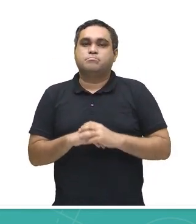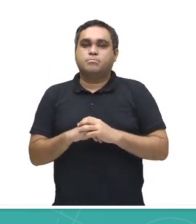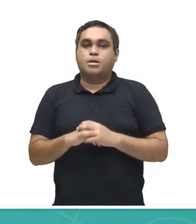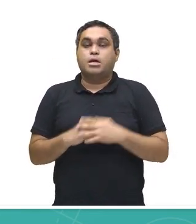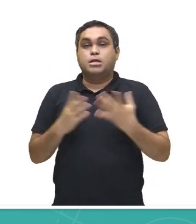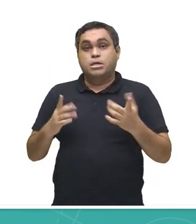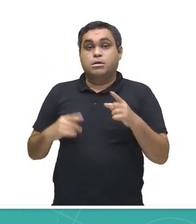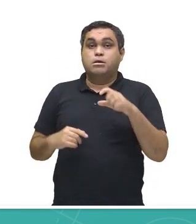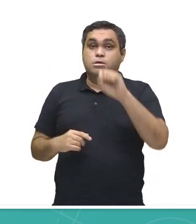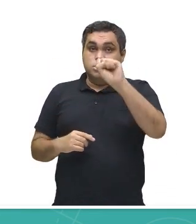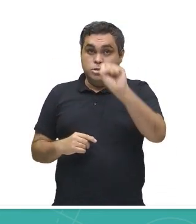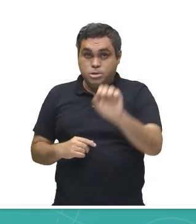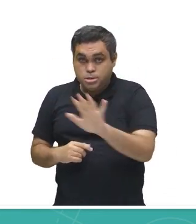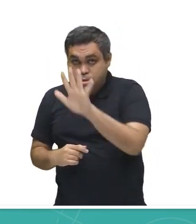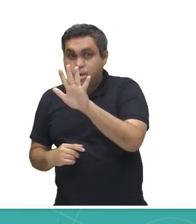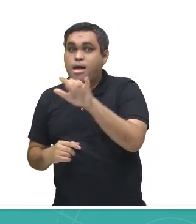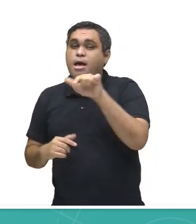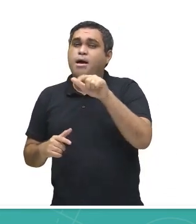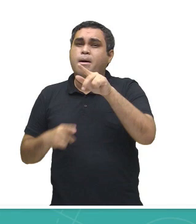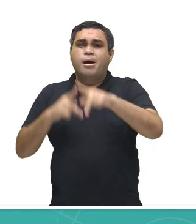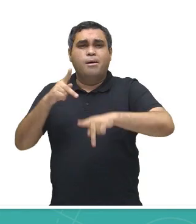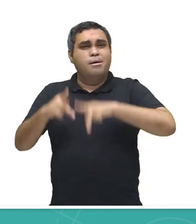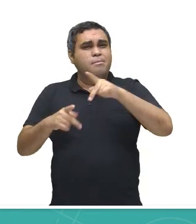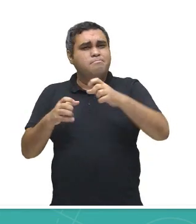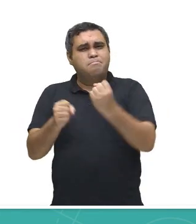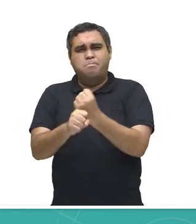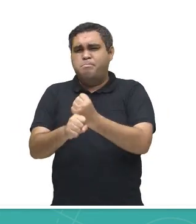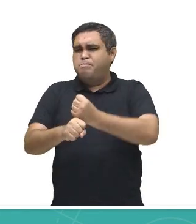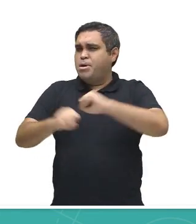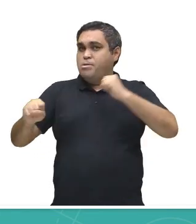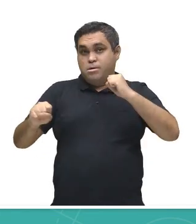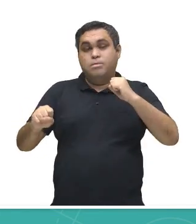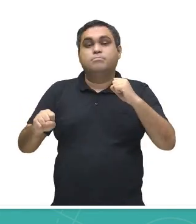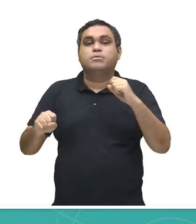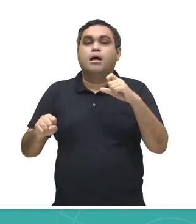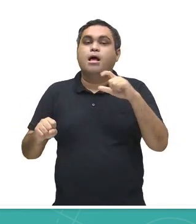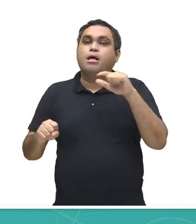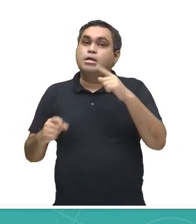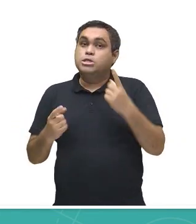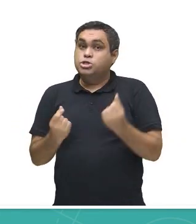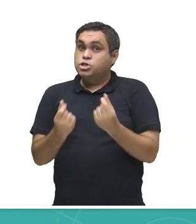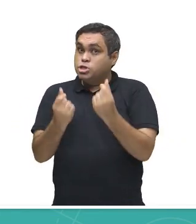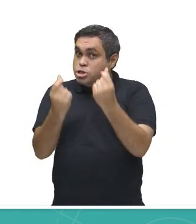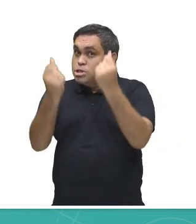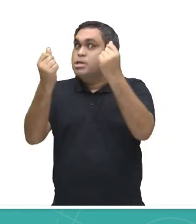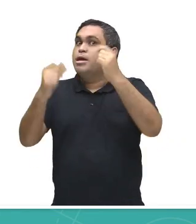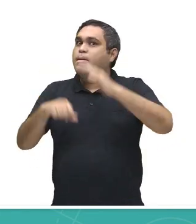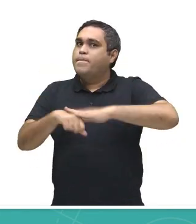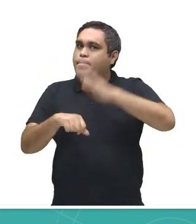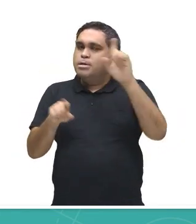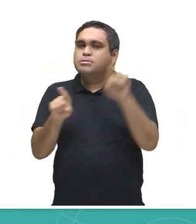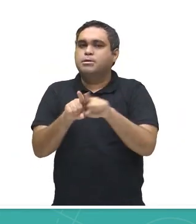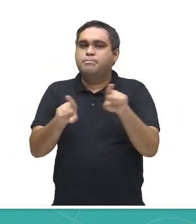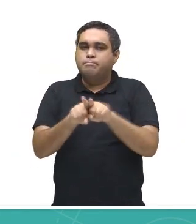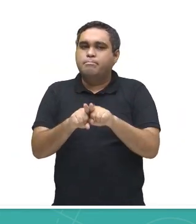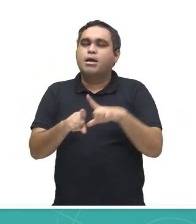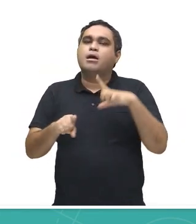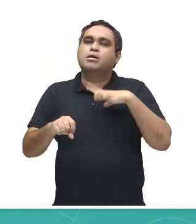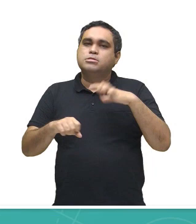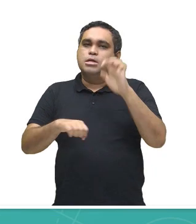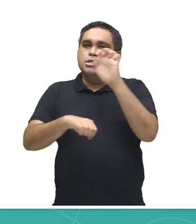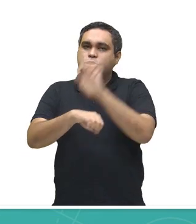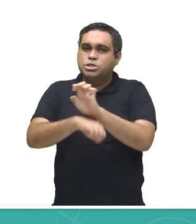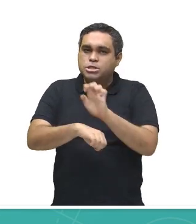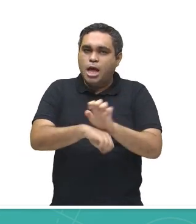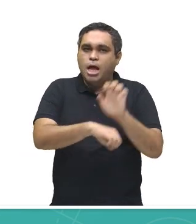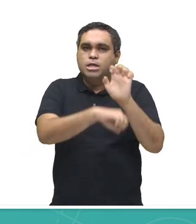É a região mais populosa e mais rica do país, com mais de 80 milhões de habitantes e abrange os estados de Minas Gerais,